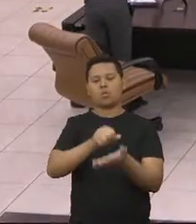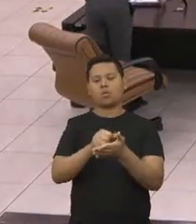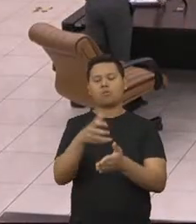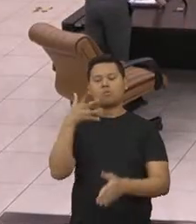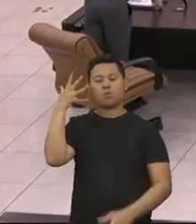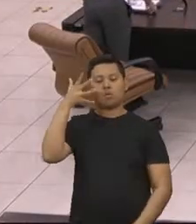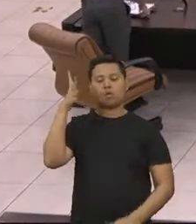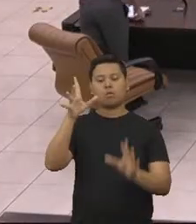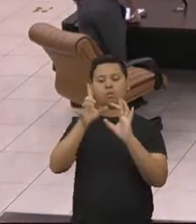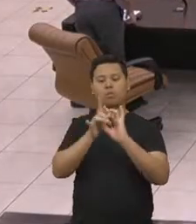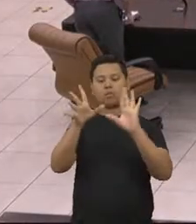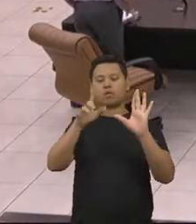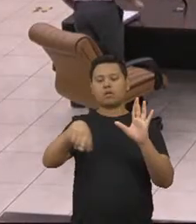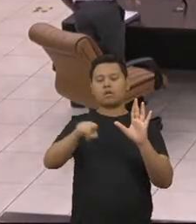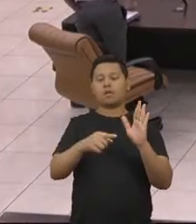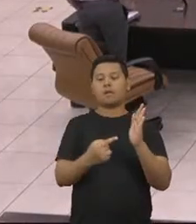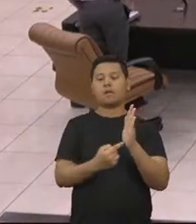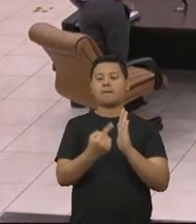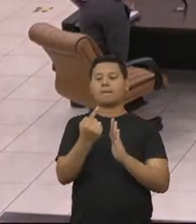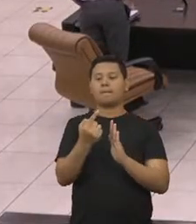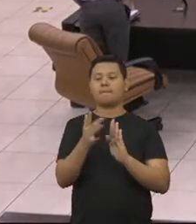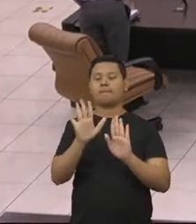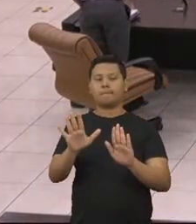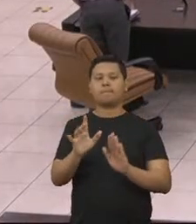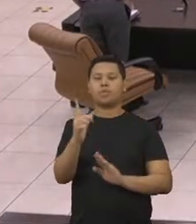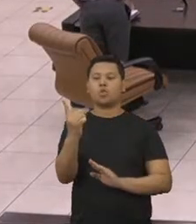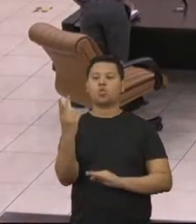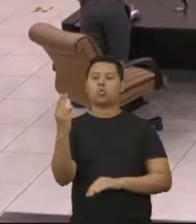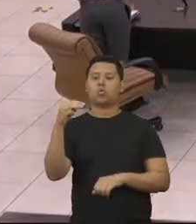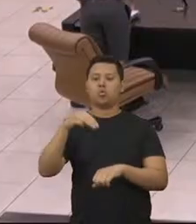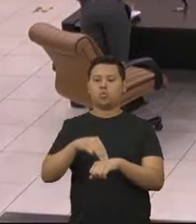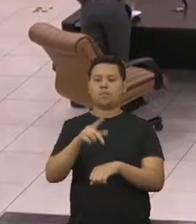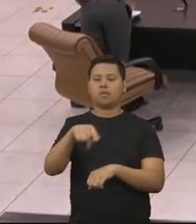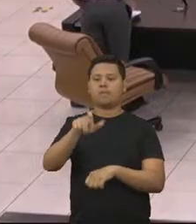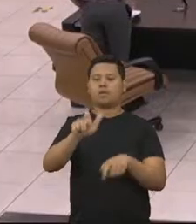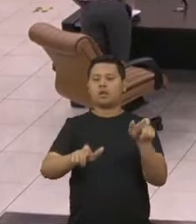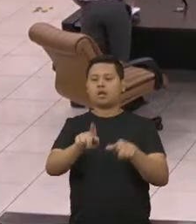dos temas livres. Primeiro Serão inscrito. 12 minutos para